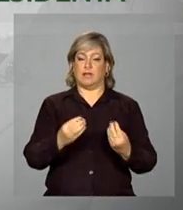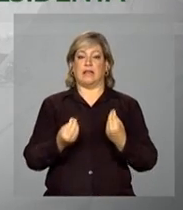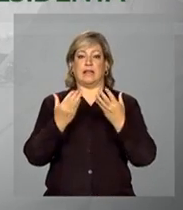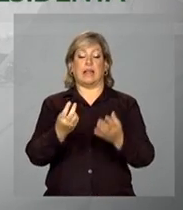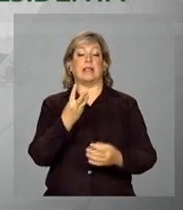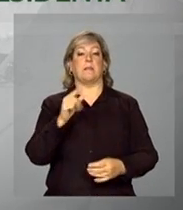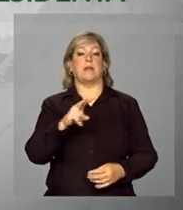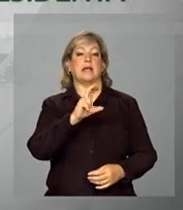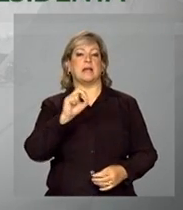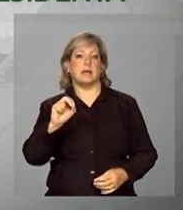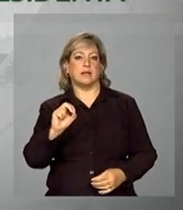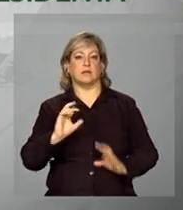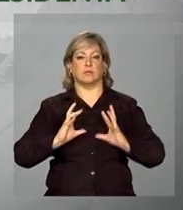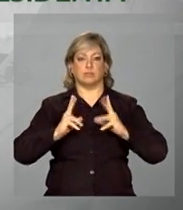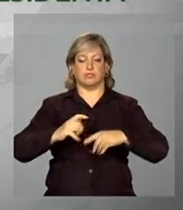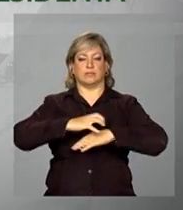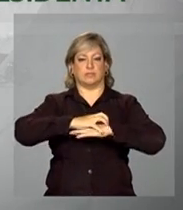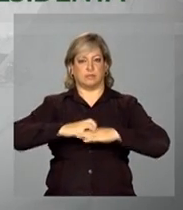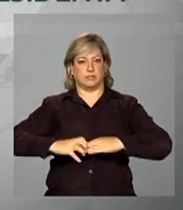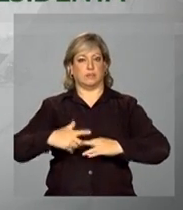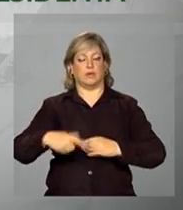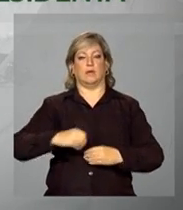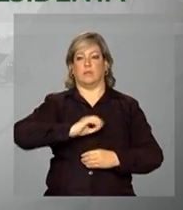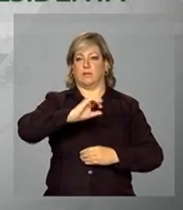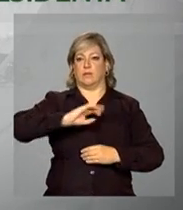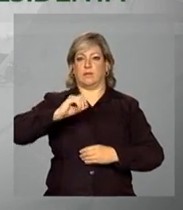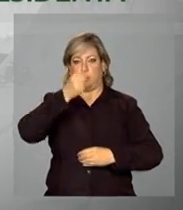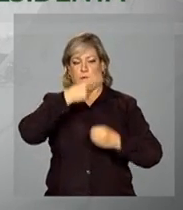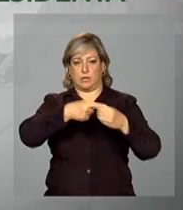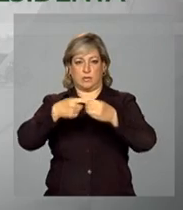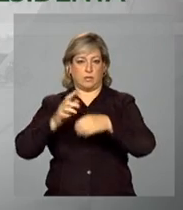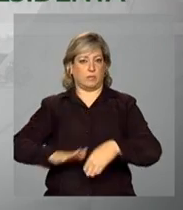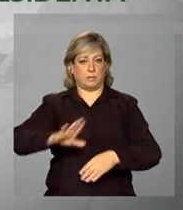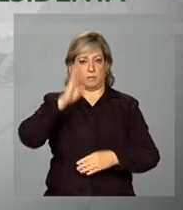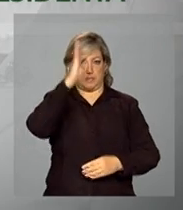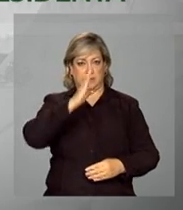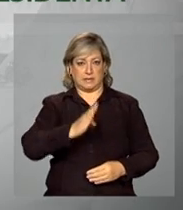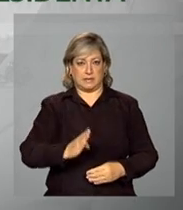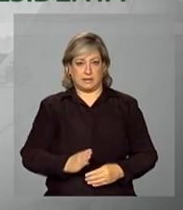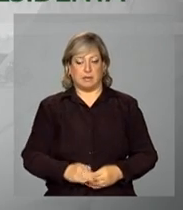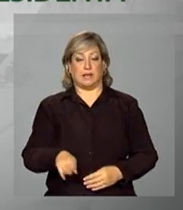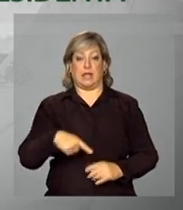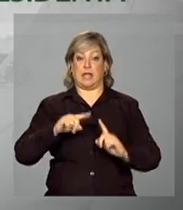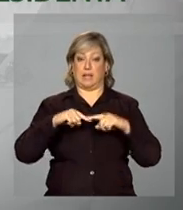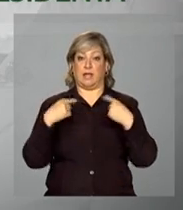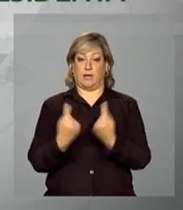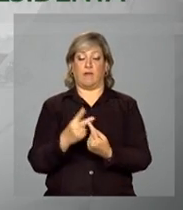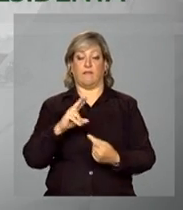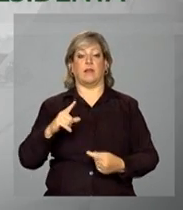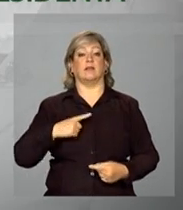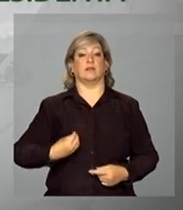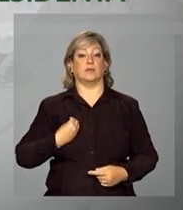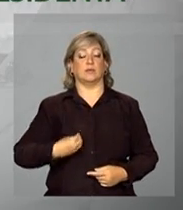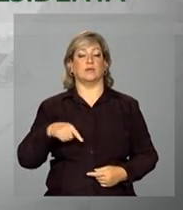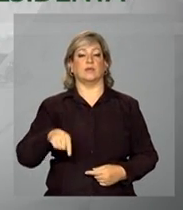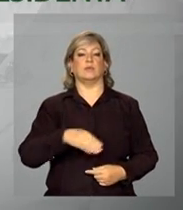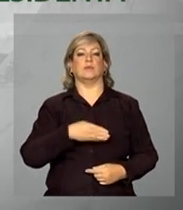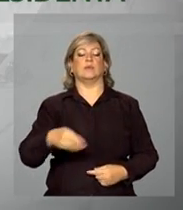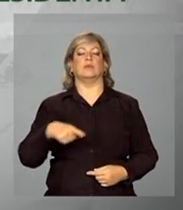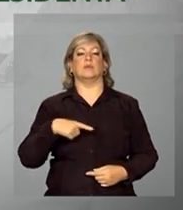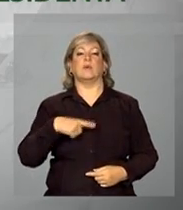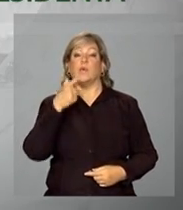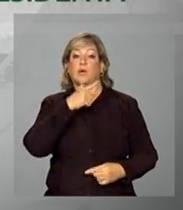entregar 3.500 retroescavadeiras aos municípios brasileiros. A cerimônia foi realizada durante o Show